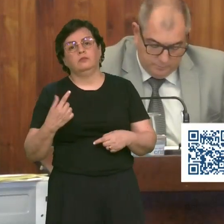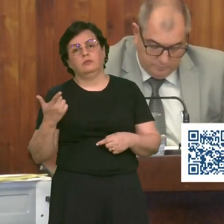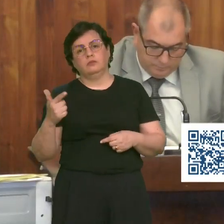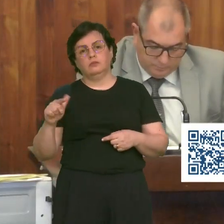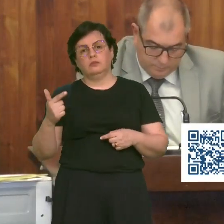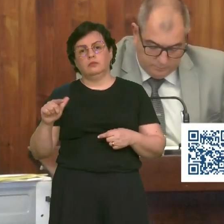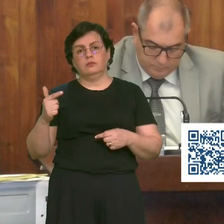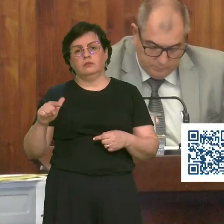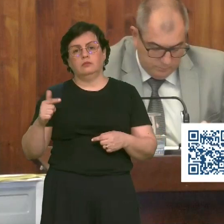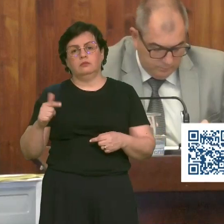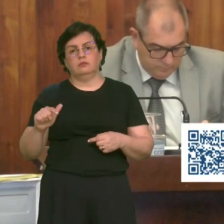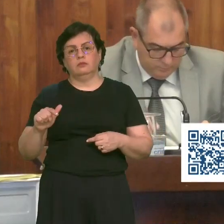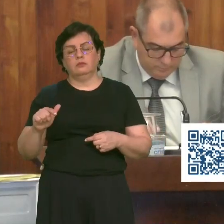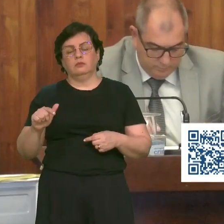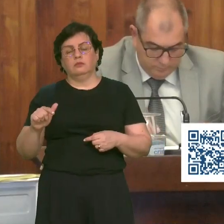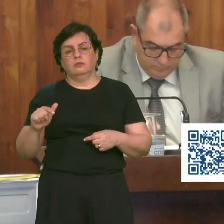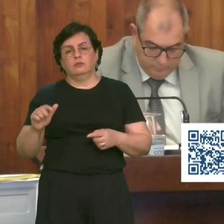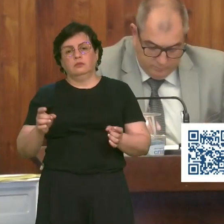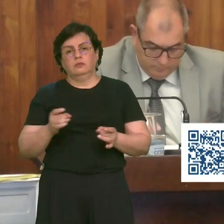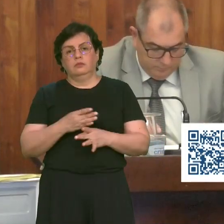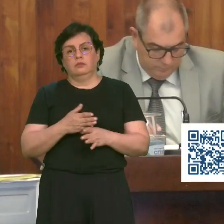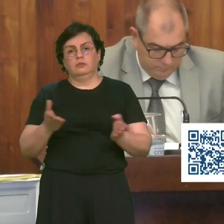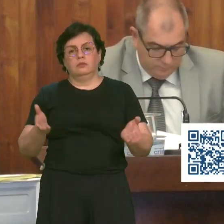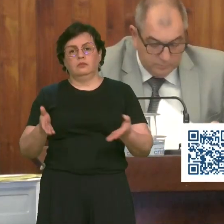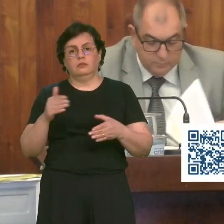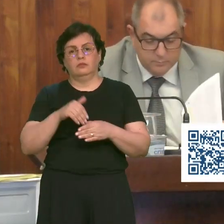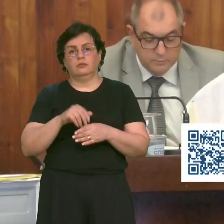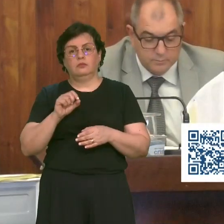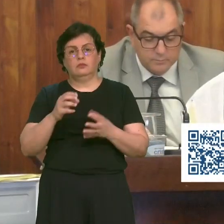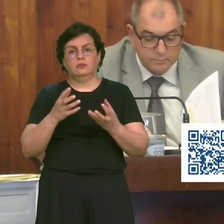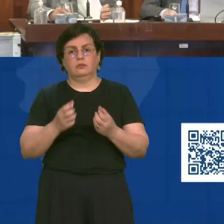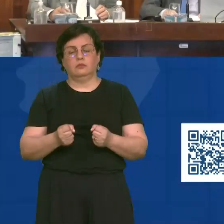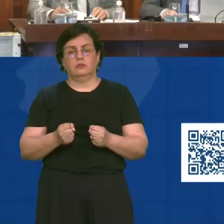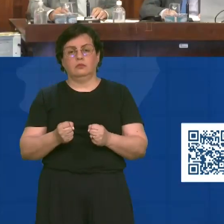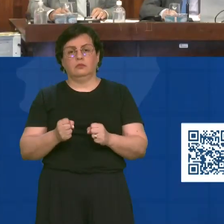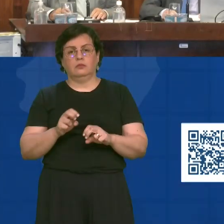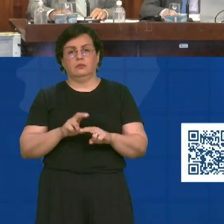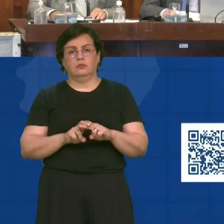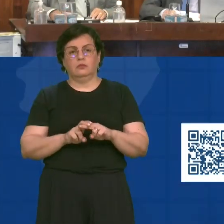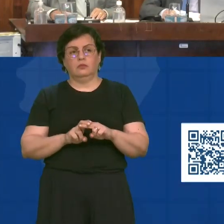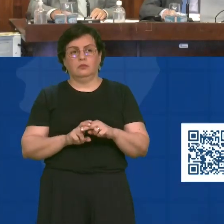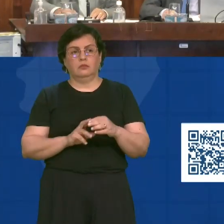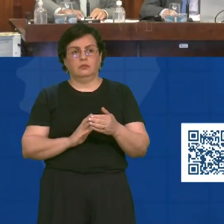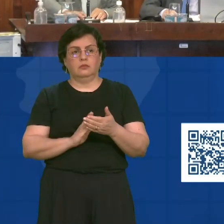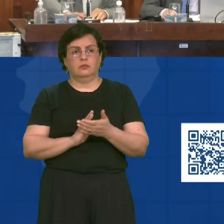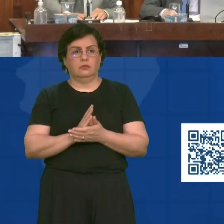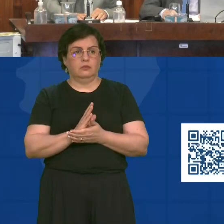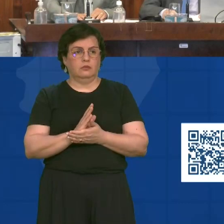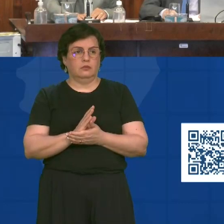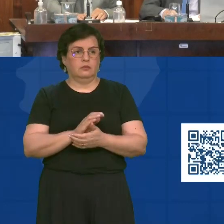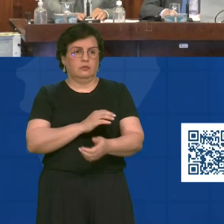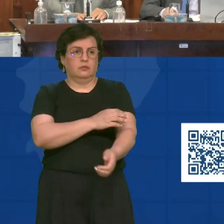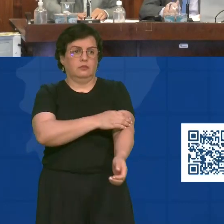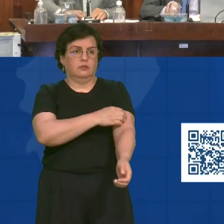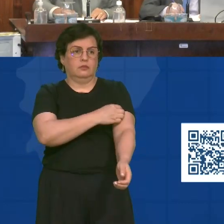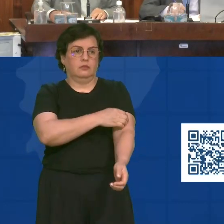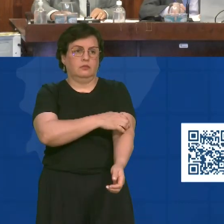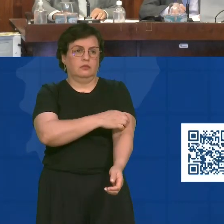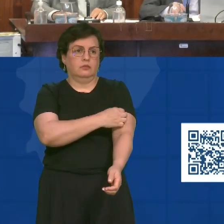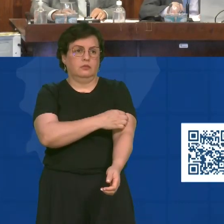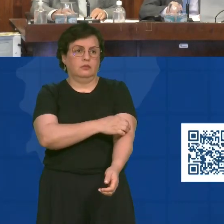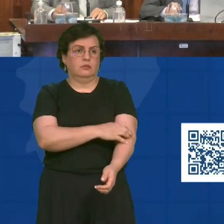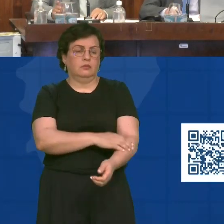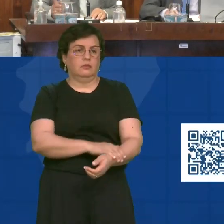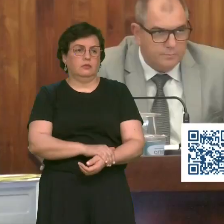não havendo vereadores inscritos para o debate encerra discussão e vamos ao voto vereadores que aprovam o requerimento permanecem como se encontram requerimento